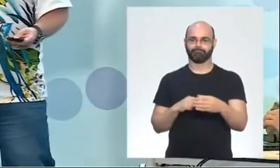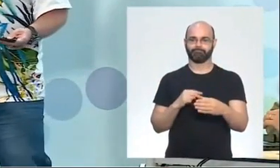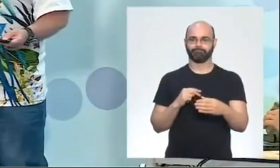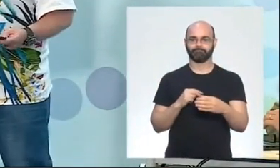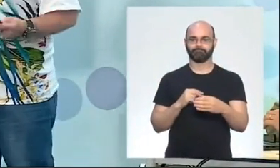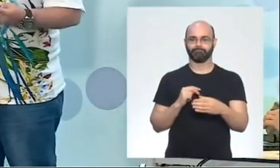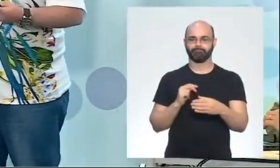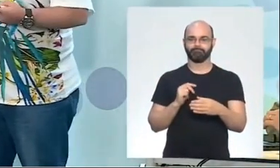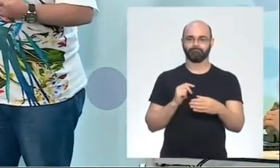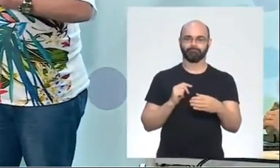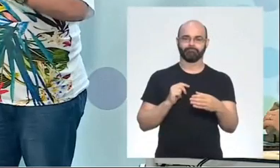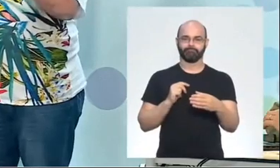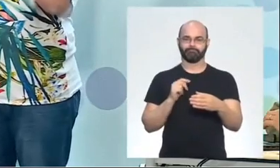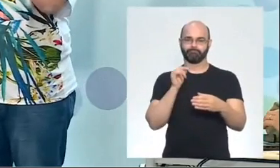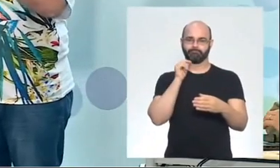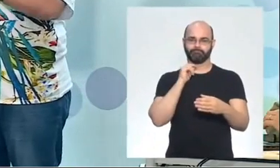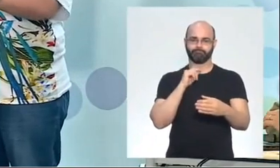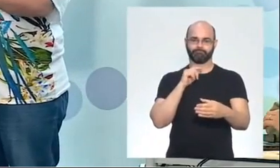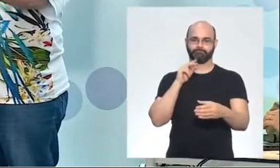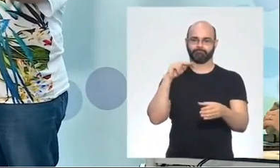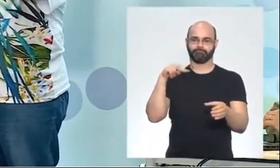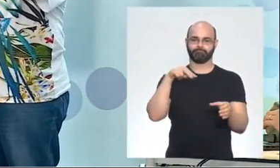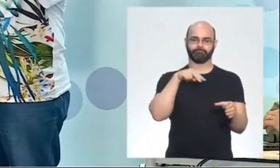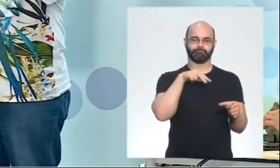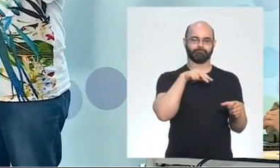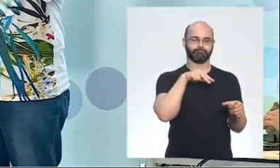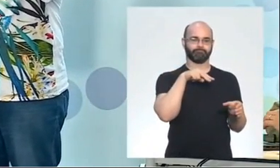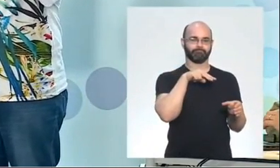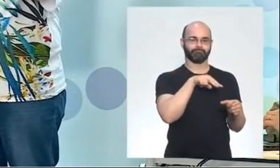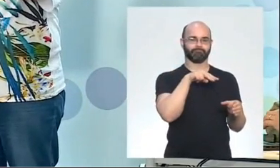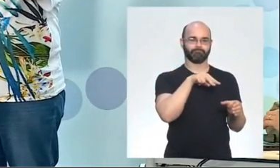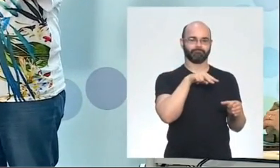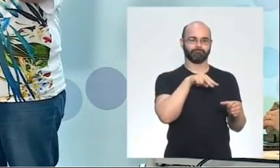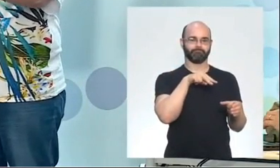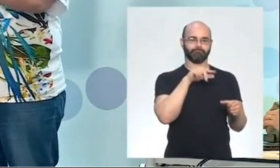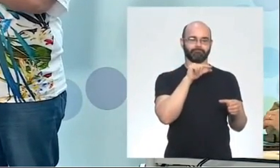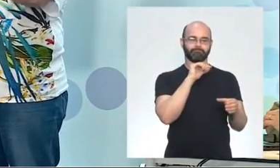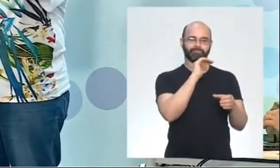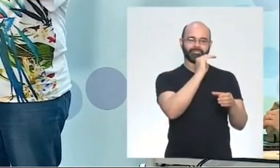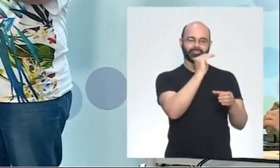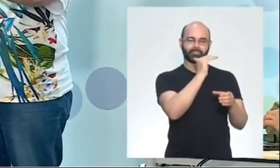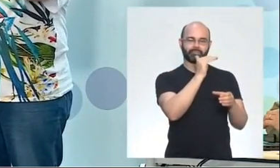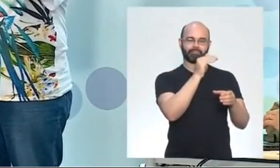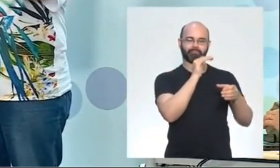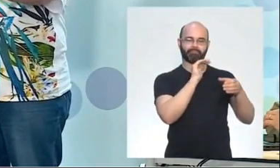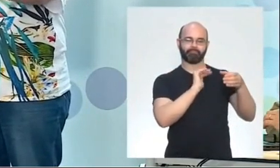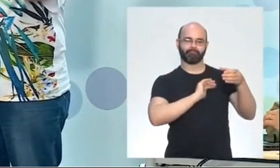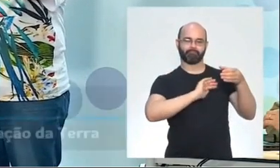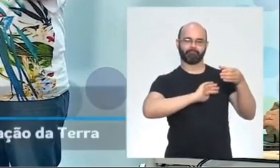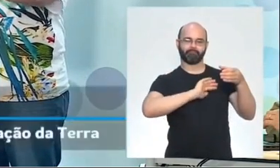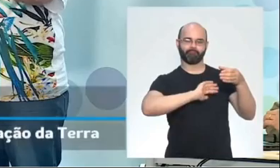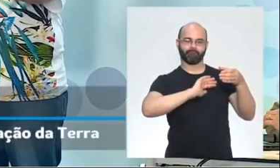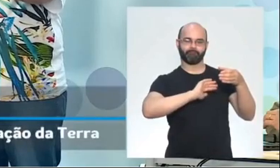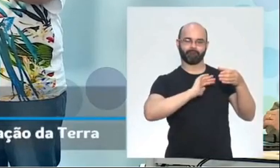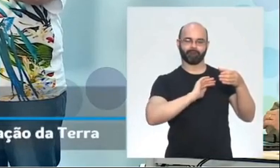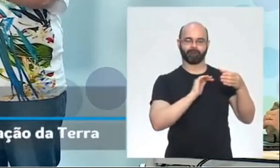numa visão oblíqua, eu estou olhando na parte superior, estou vendo a parte de cima e a parte da lateral, tá certo?